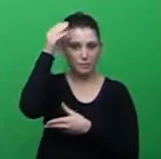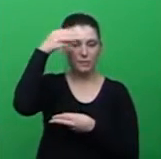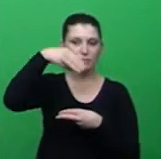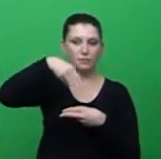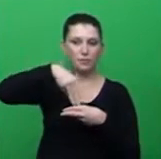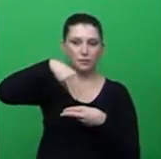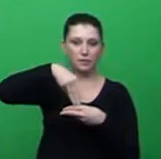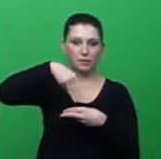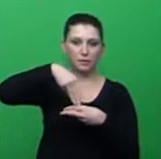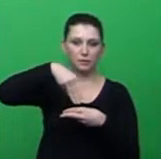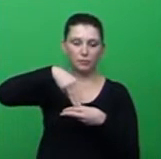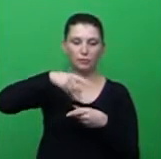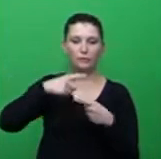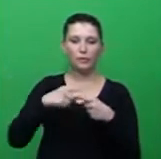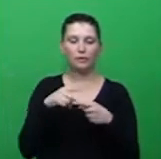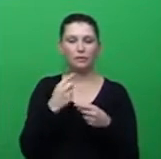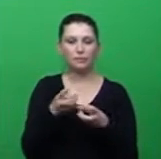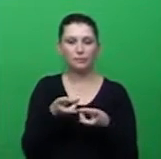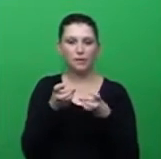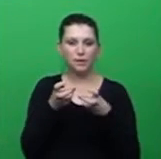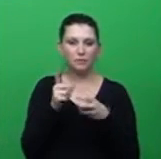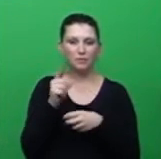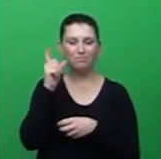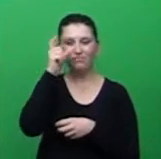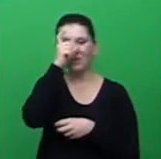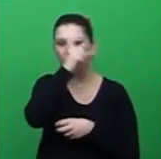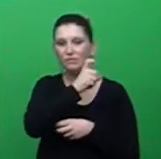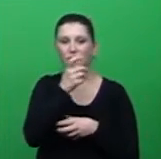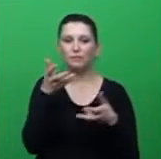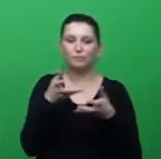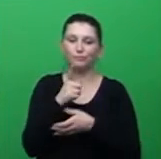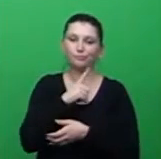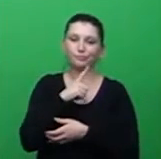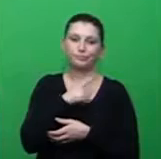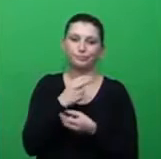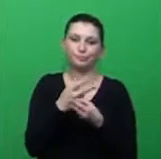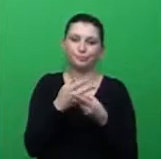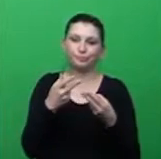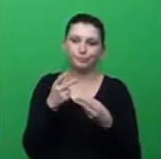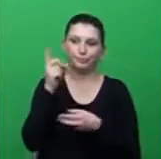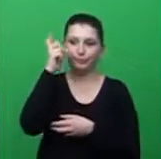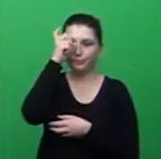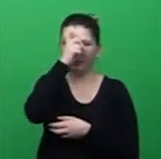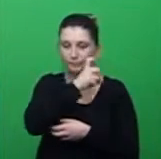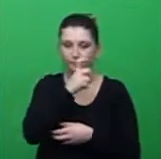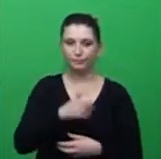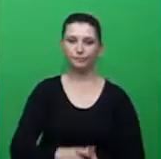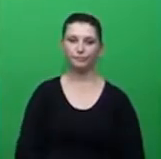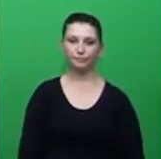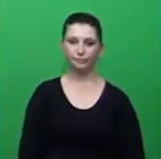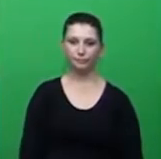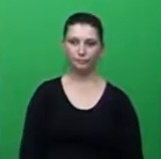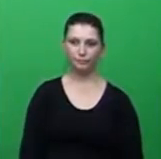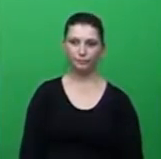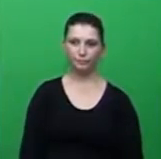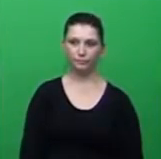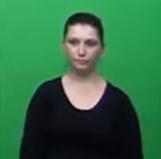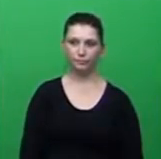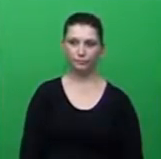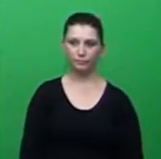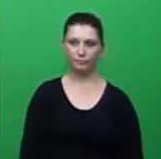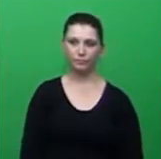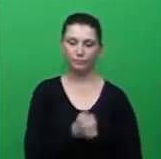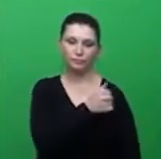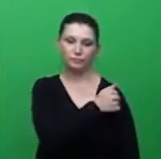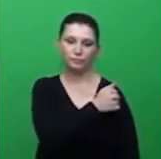temos percebido a questão das dificuldades que hoje existe em relação à alimentação que é disponibilizada para os nossos alunos na